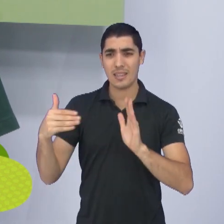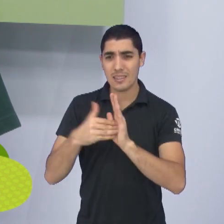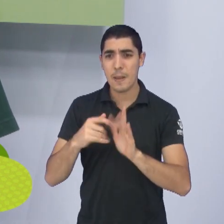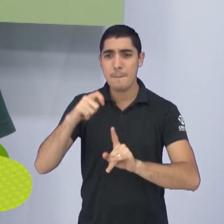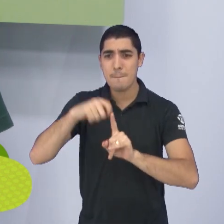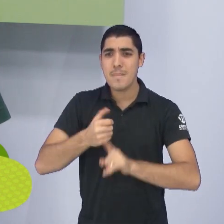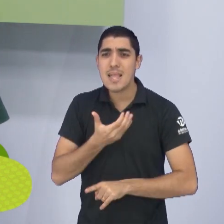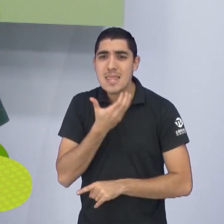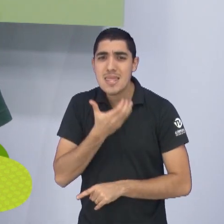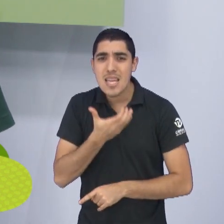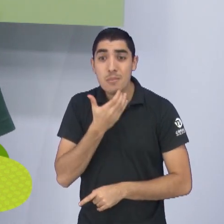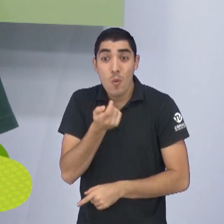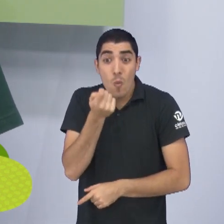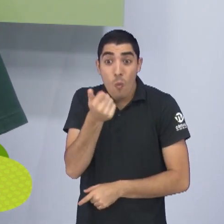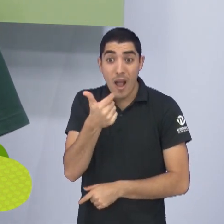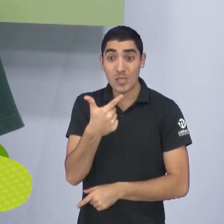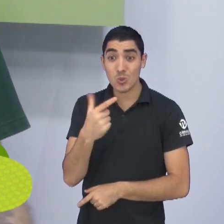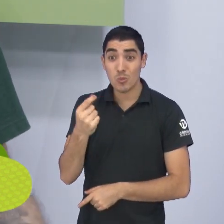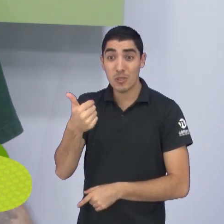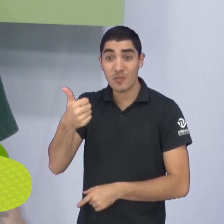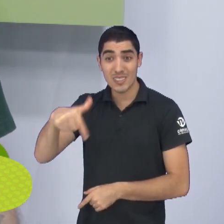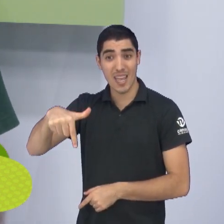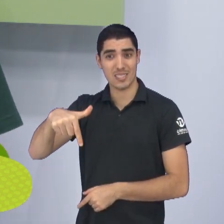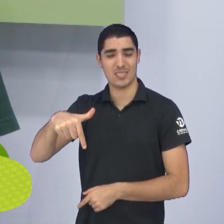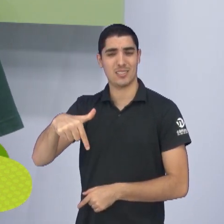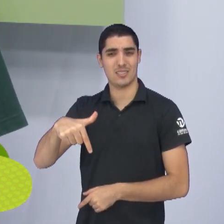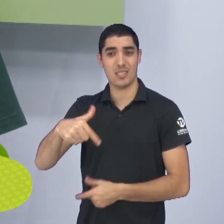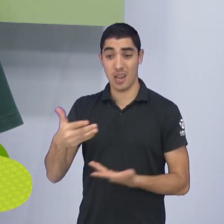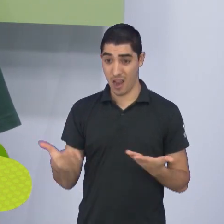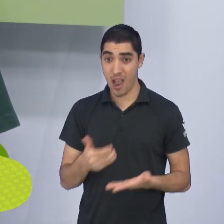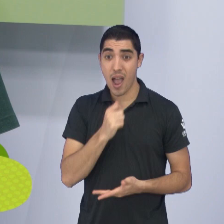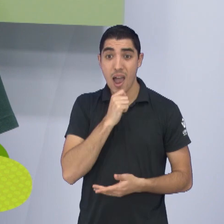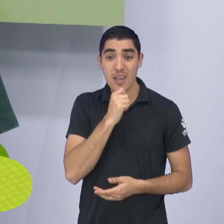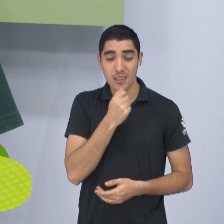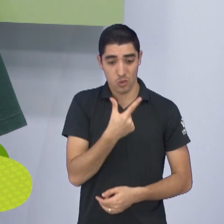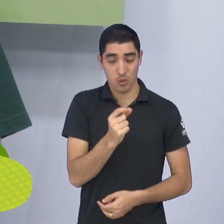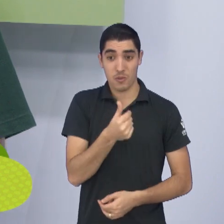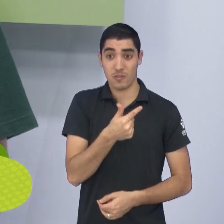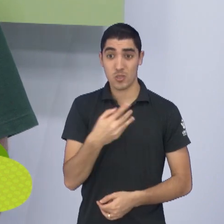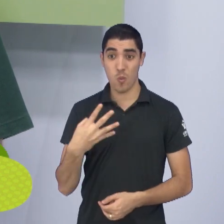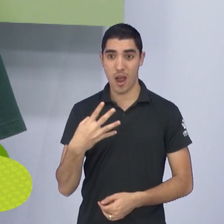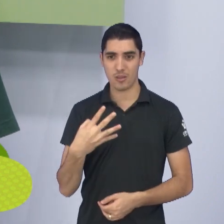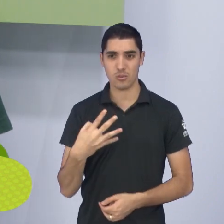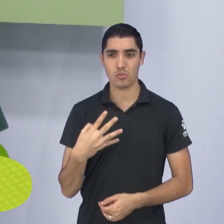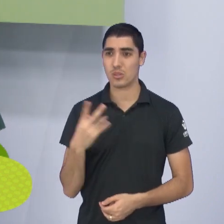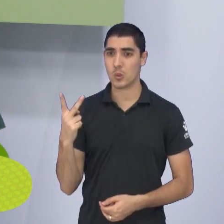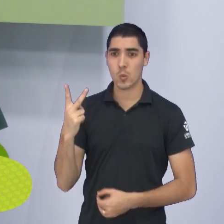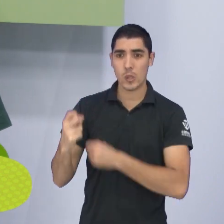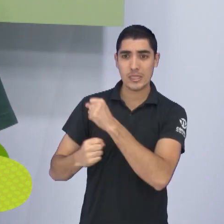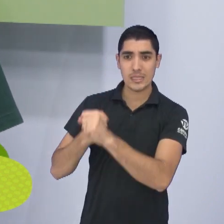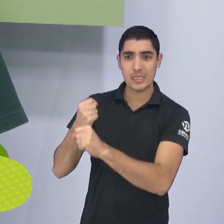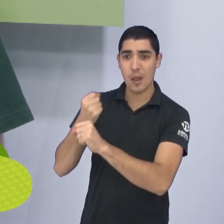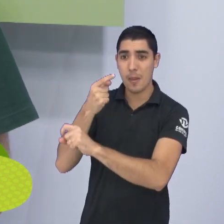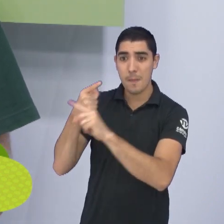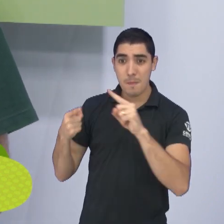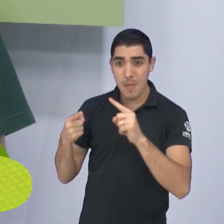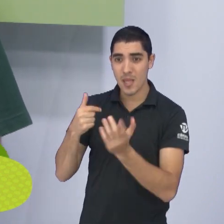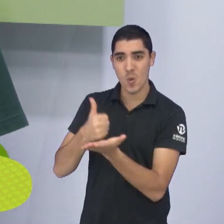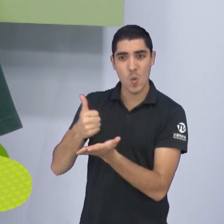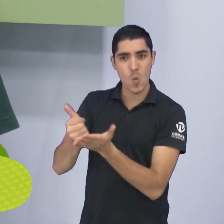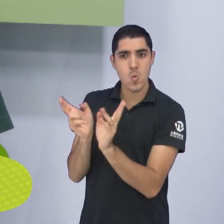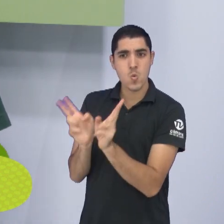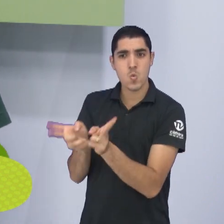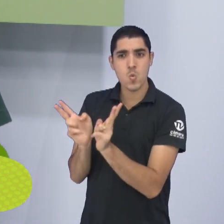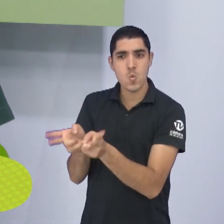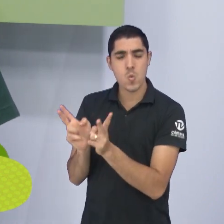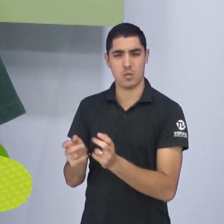ou seja, quase 2027. Sendo que a gente está em 2024, tem mais 2 anos aí, de 1 ano e meio de contrato, quase 2 anos de contrato ainda